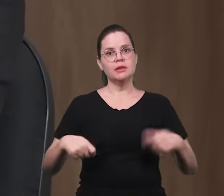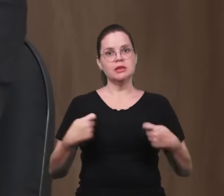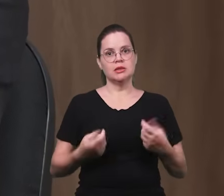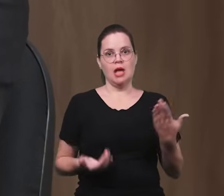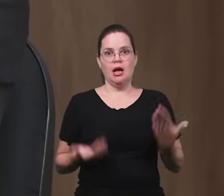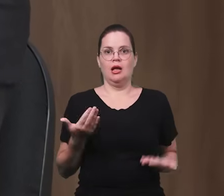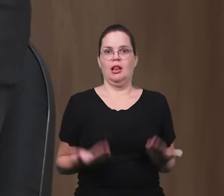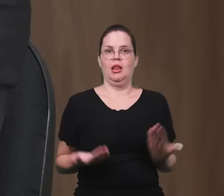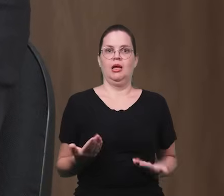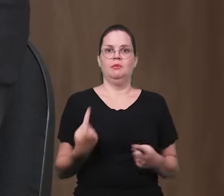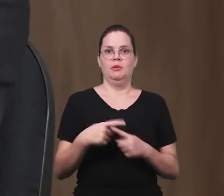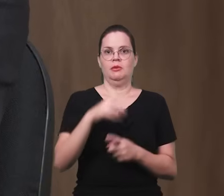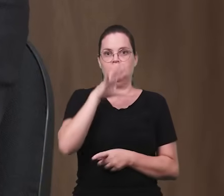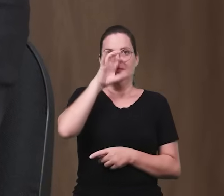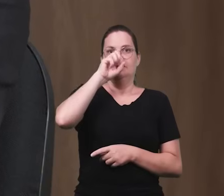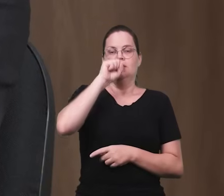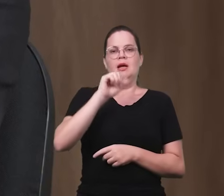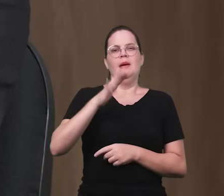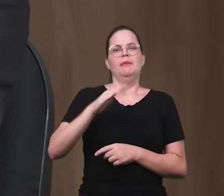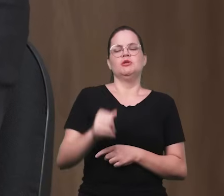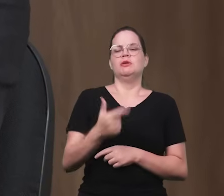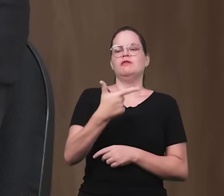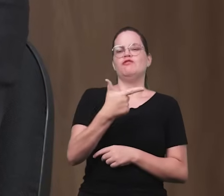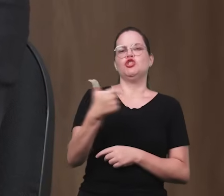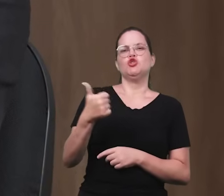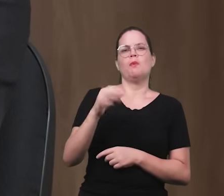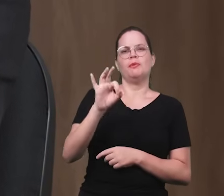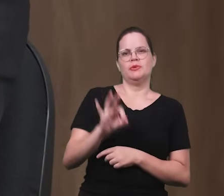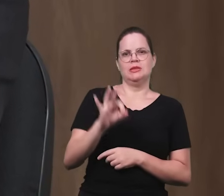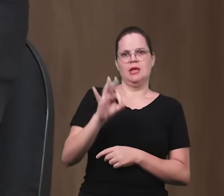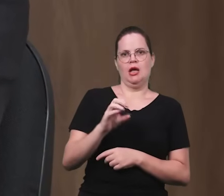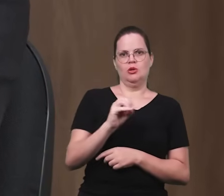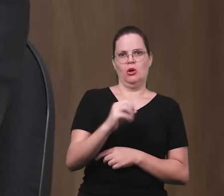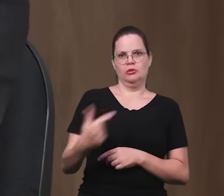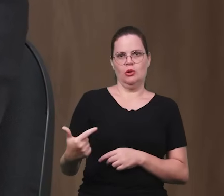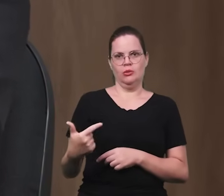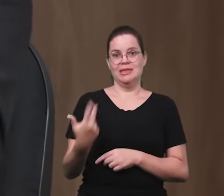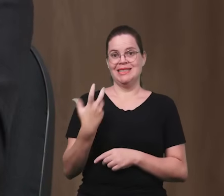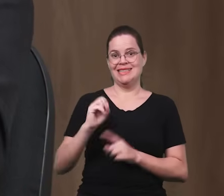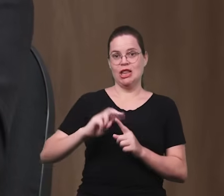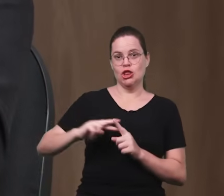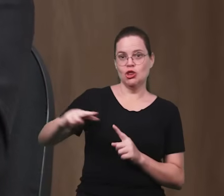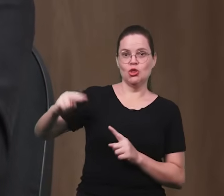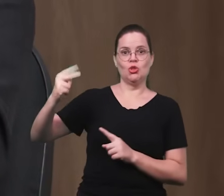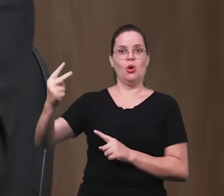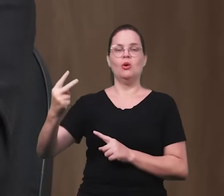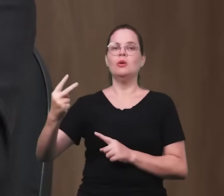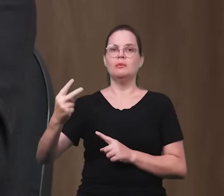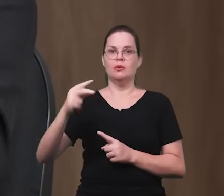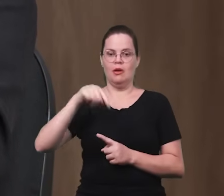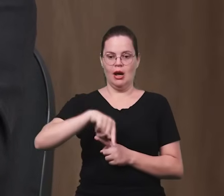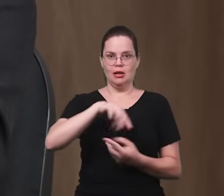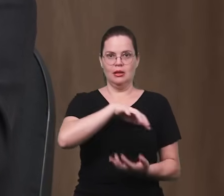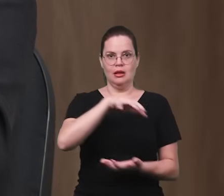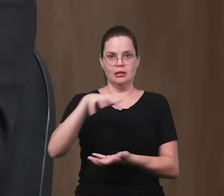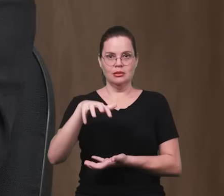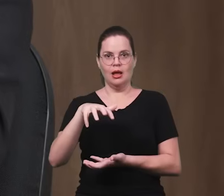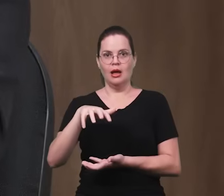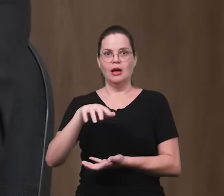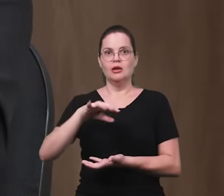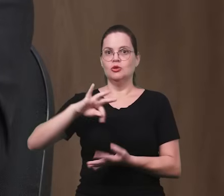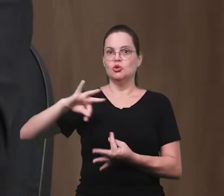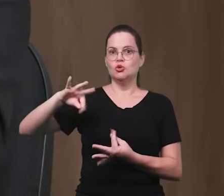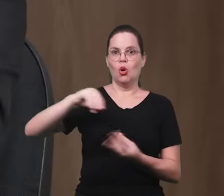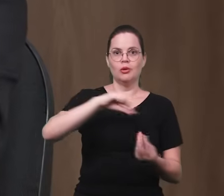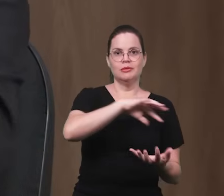mensurado, né? O nosso oxigênio é em 21%, mais ou menos. Se esse oxigênio aumentar muito na atmosfera terrestre, o